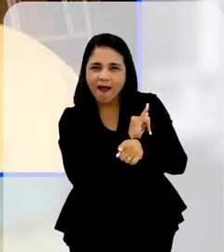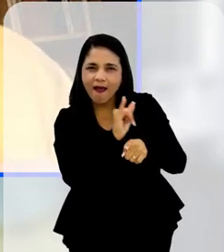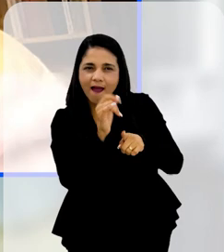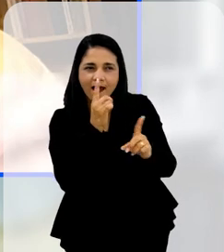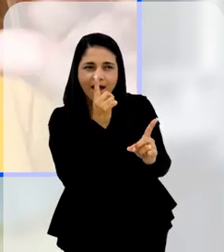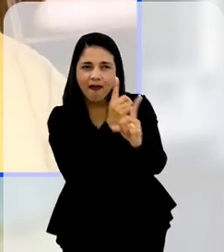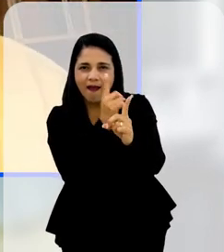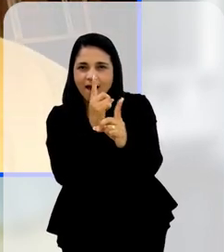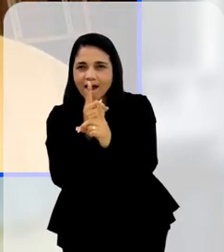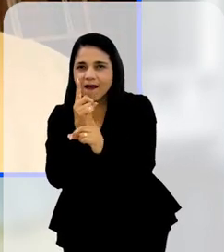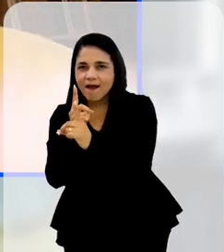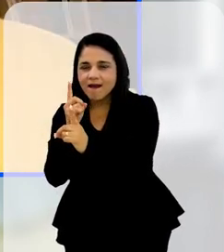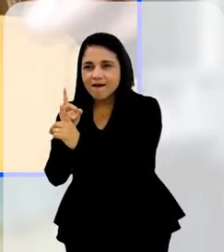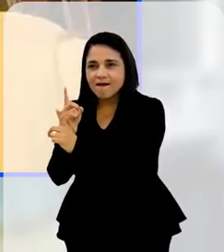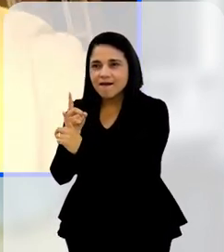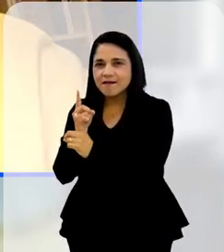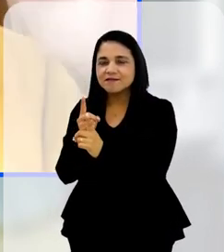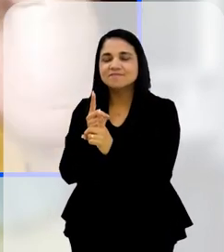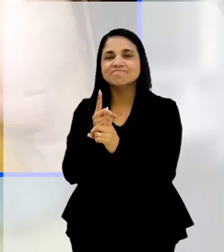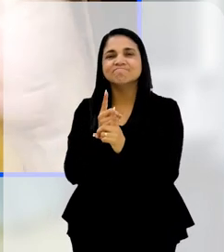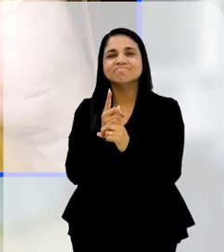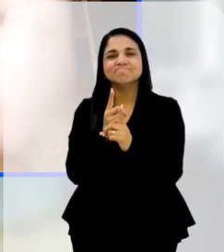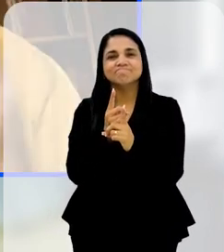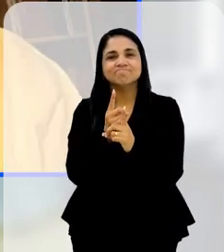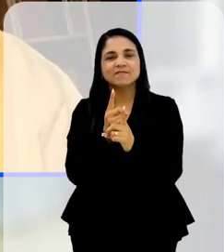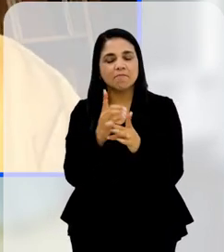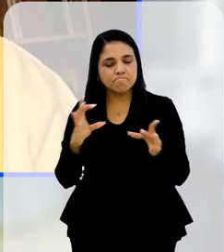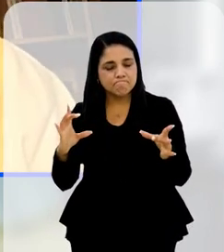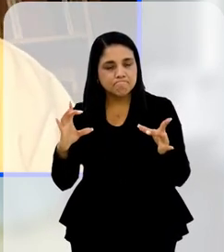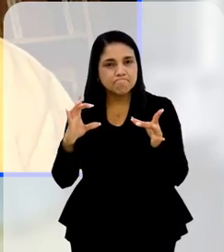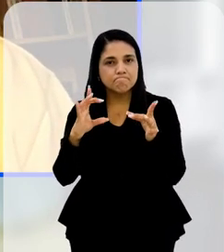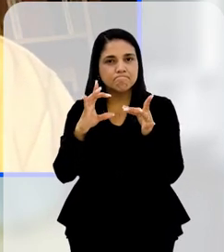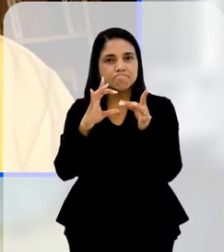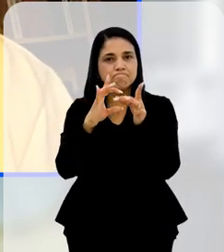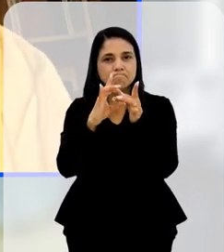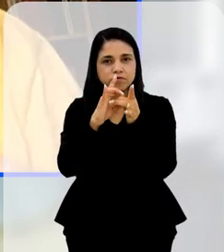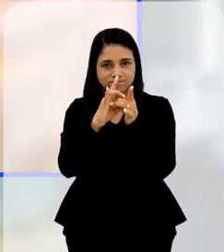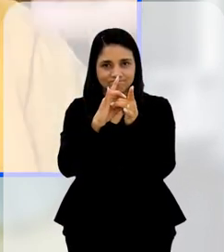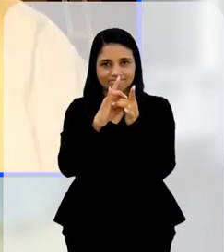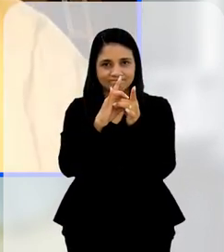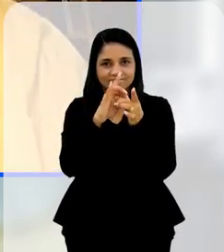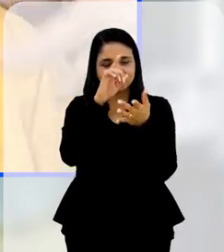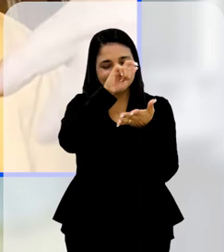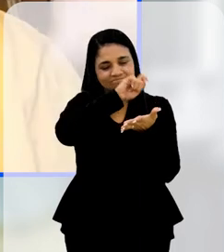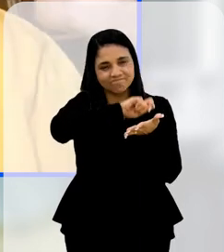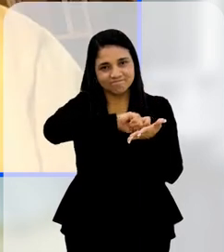uma rosinha e tal. Aí as coisas foram, enfim,